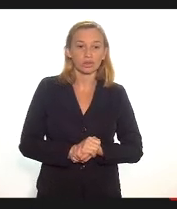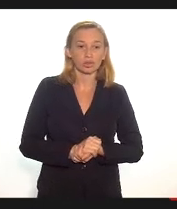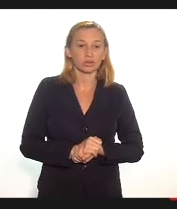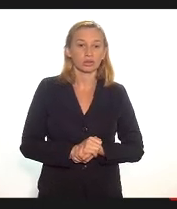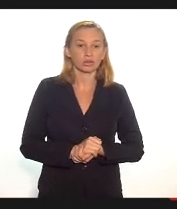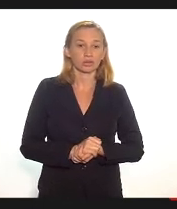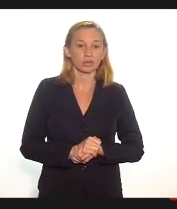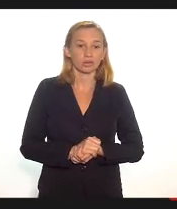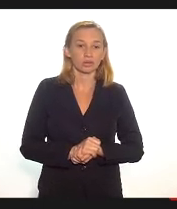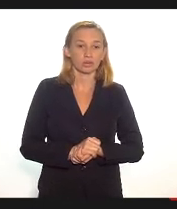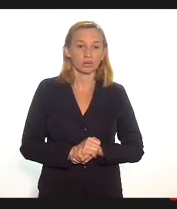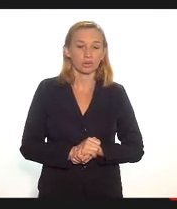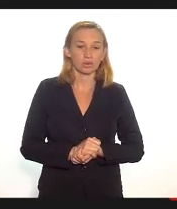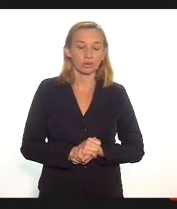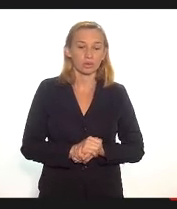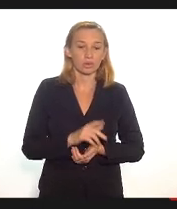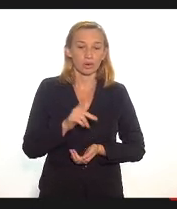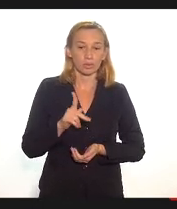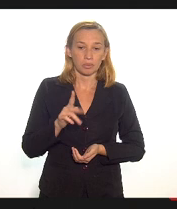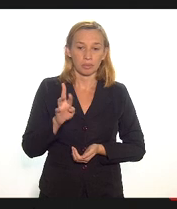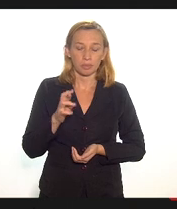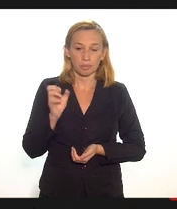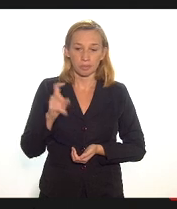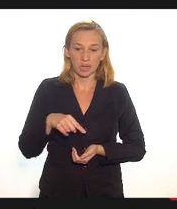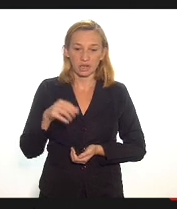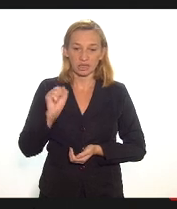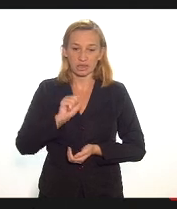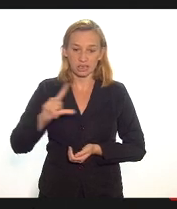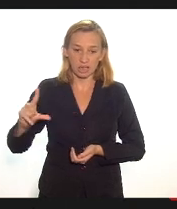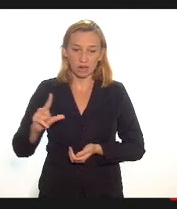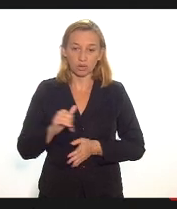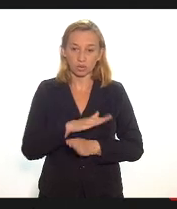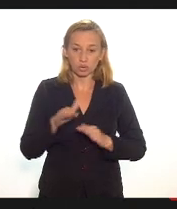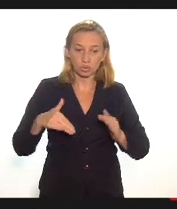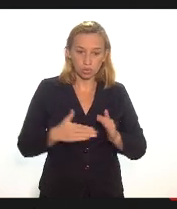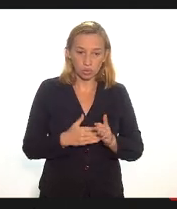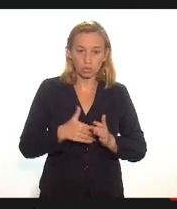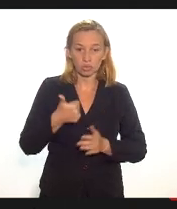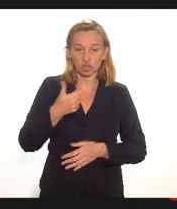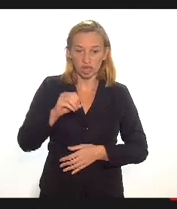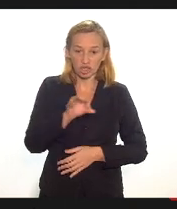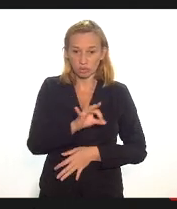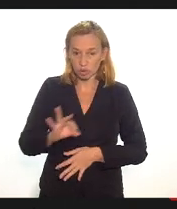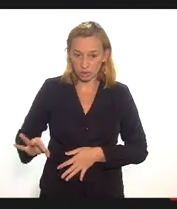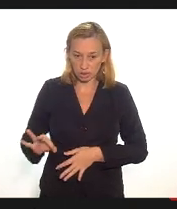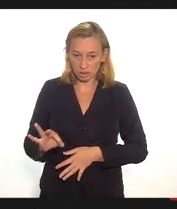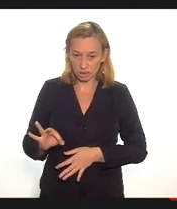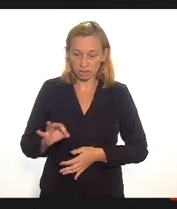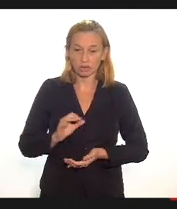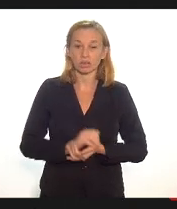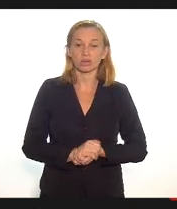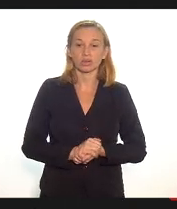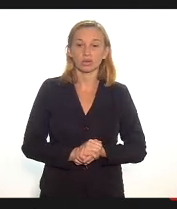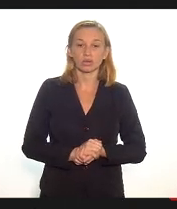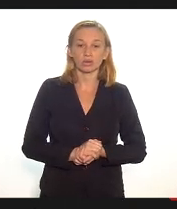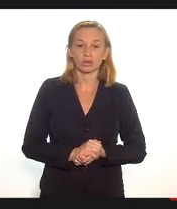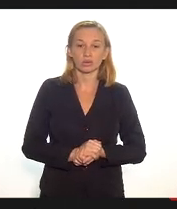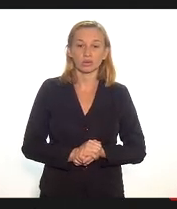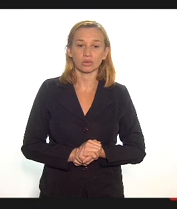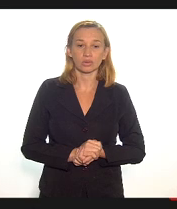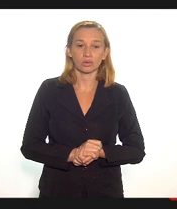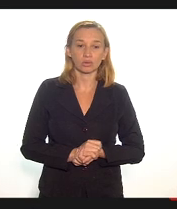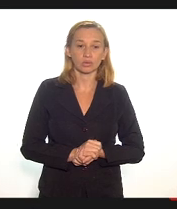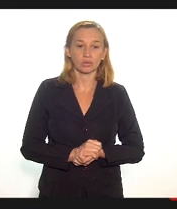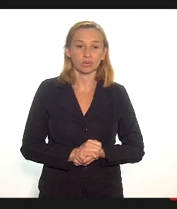de pré-sal, são todos 10%, seria inconcebível